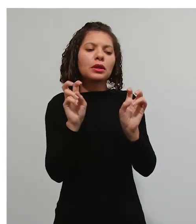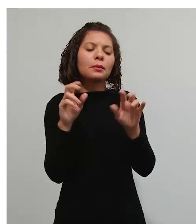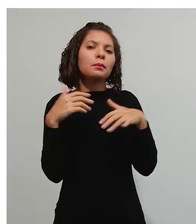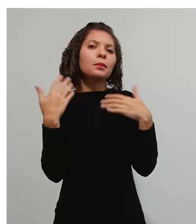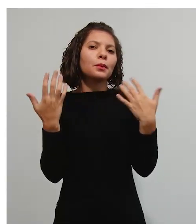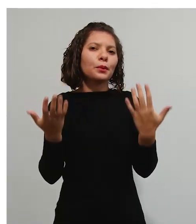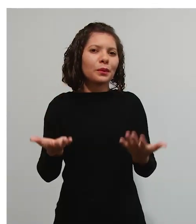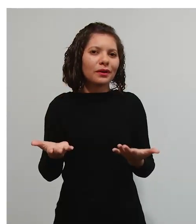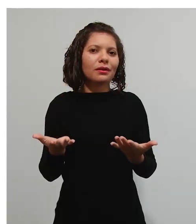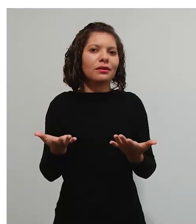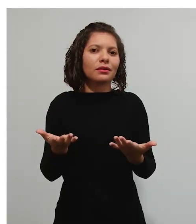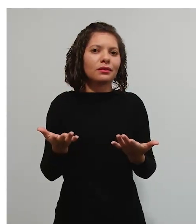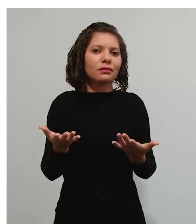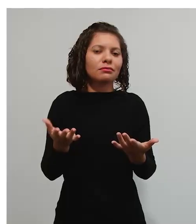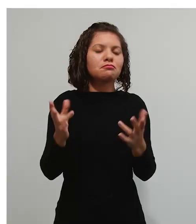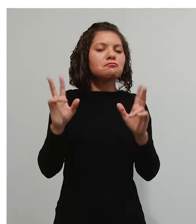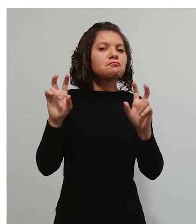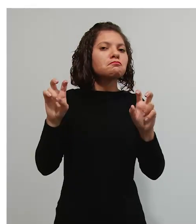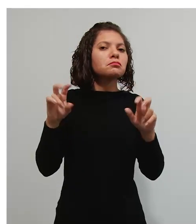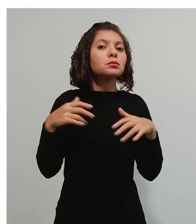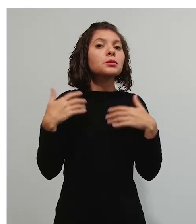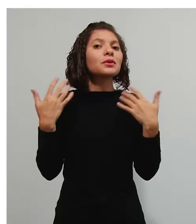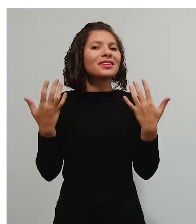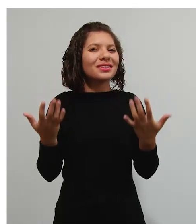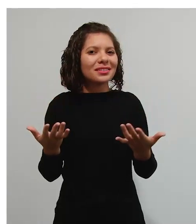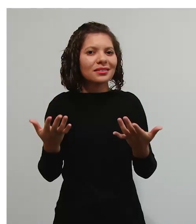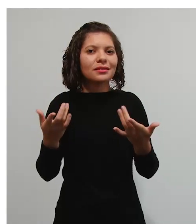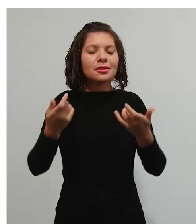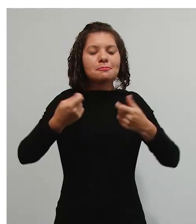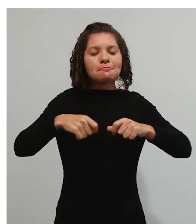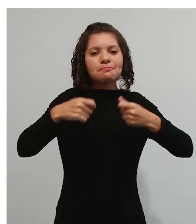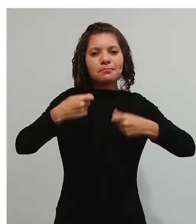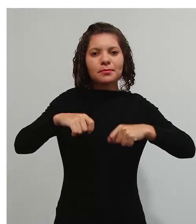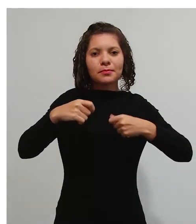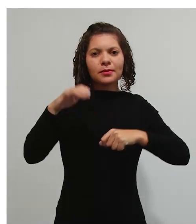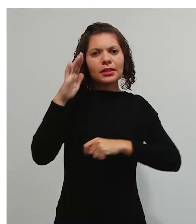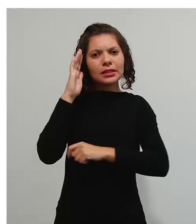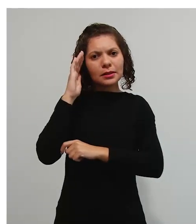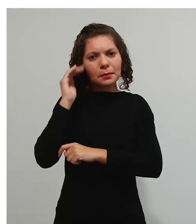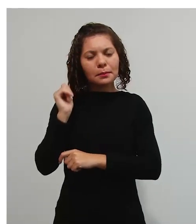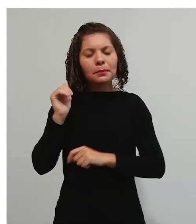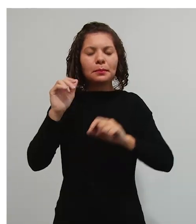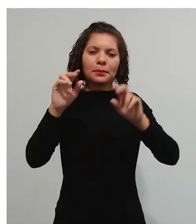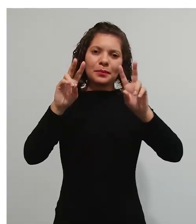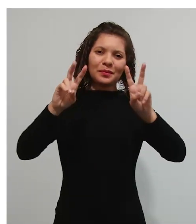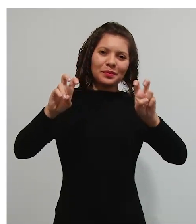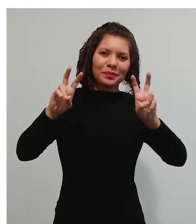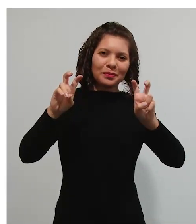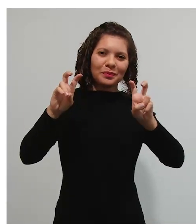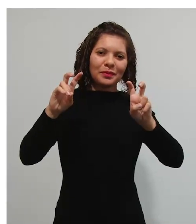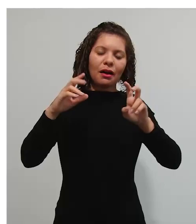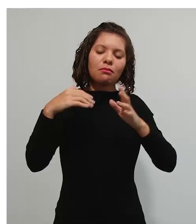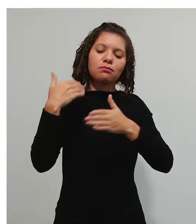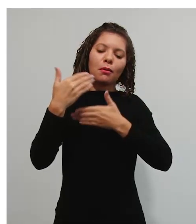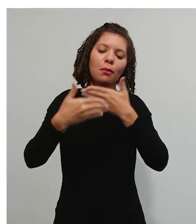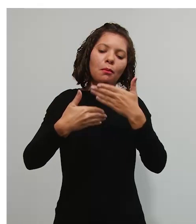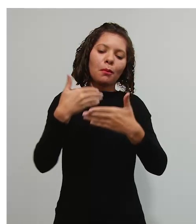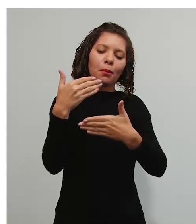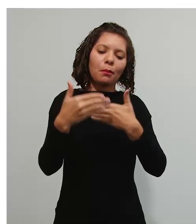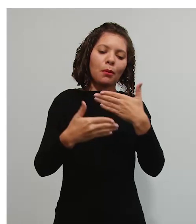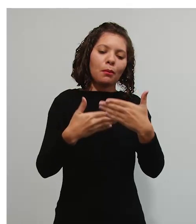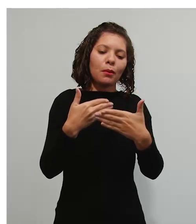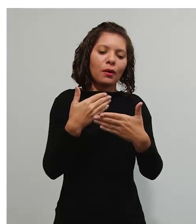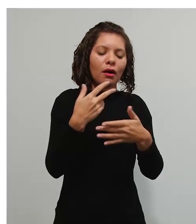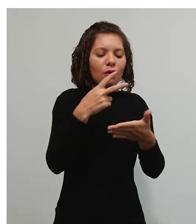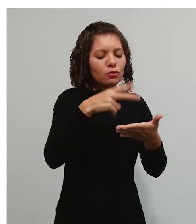tema? Sobre qual assunto? Porque eu preciso saber qual é o tema, qual é o assunto, para eu